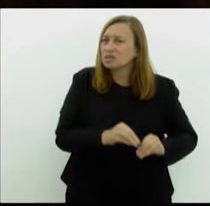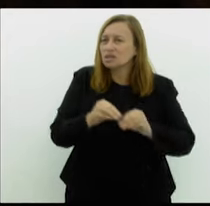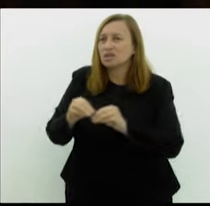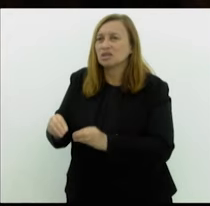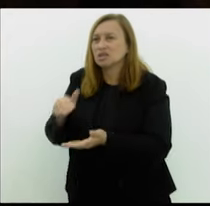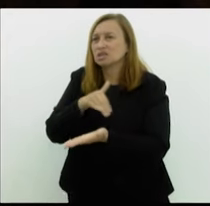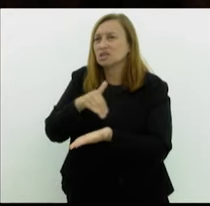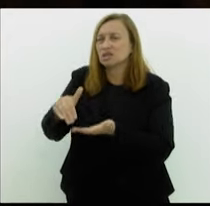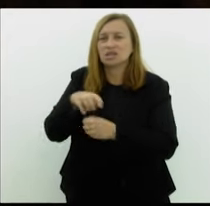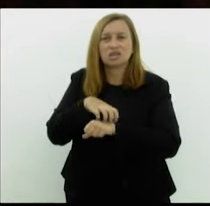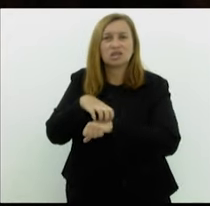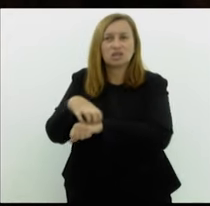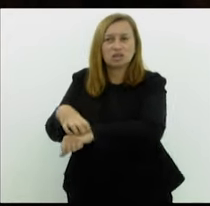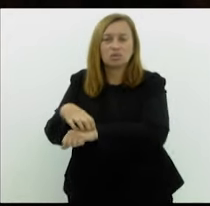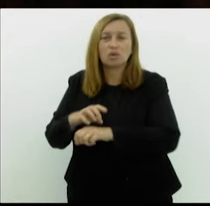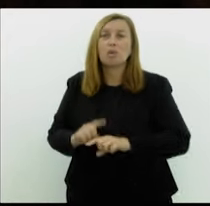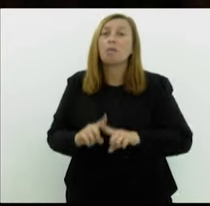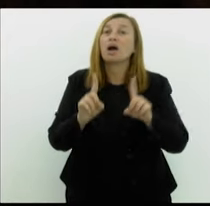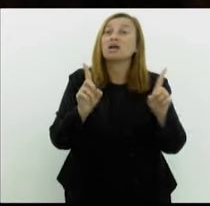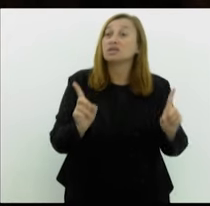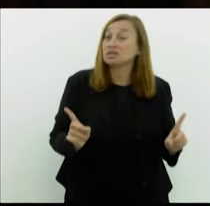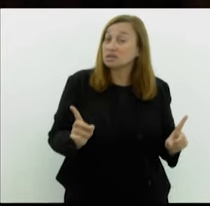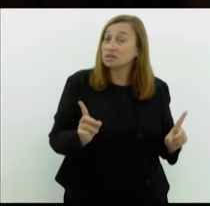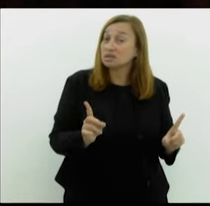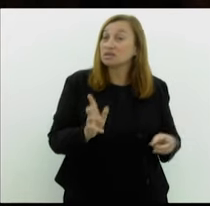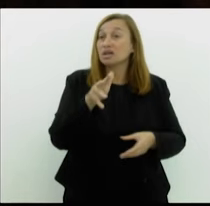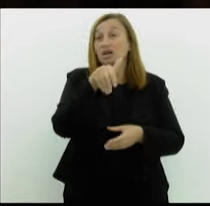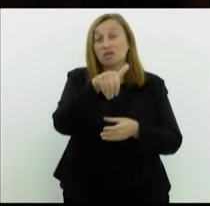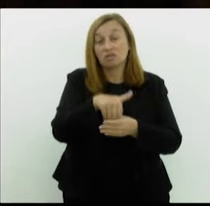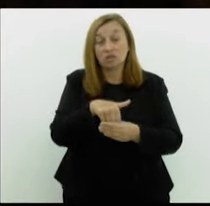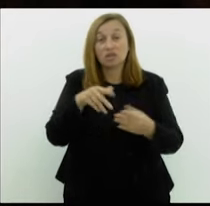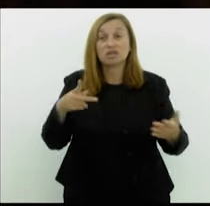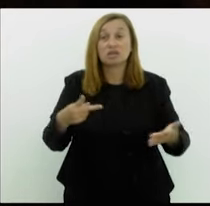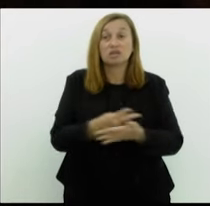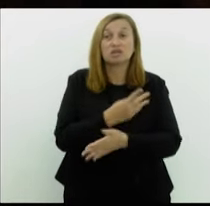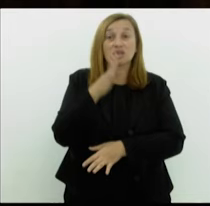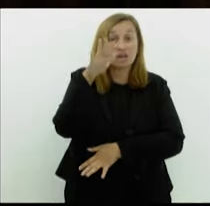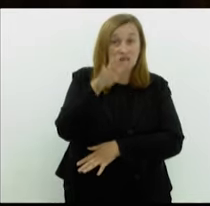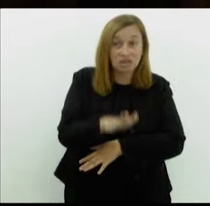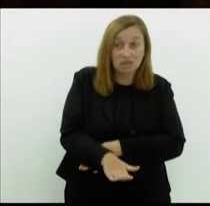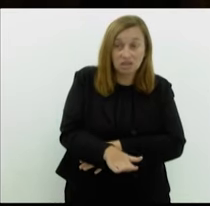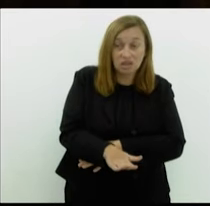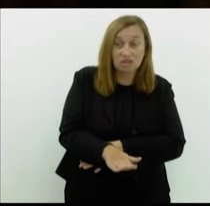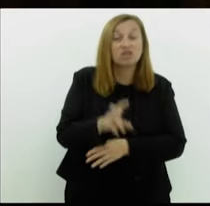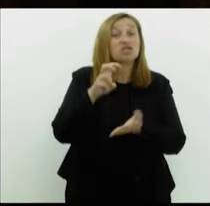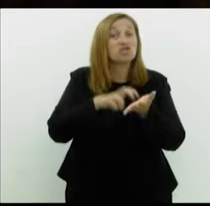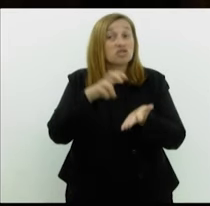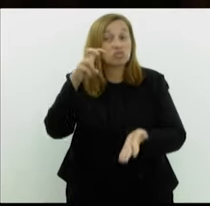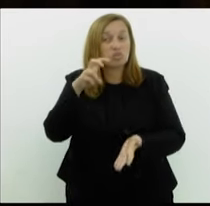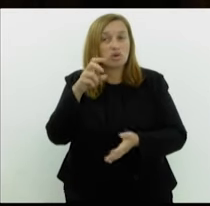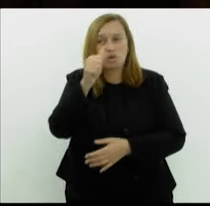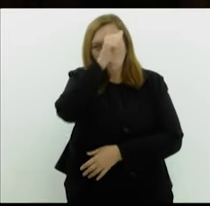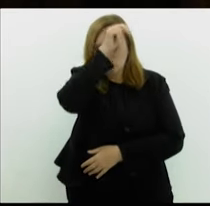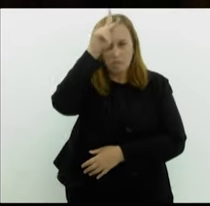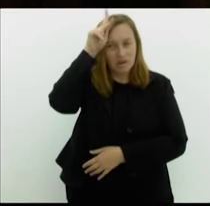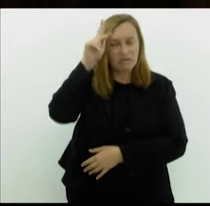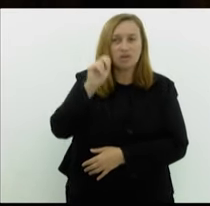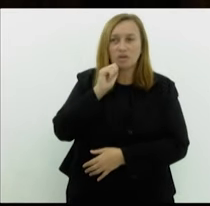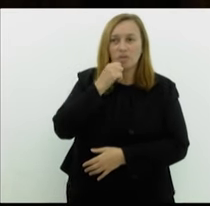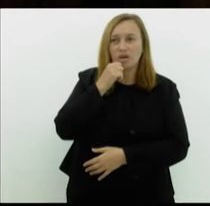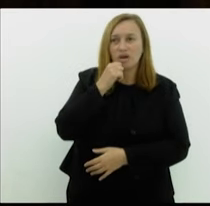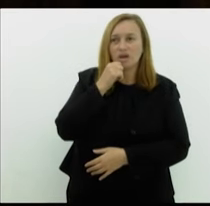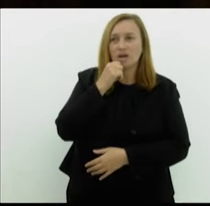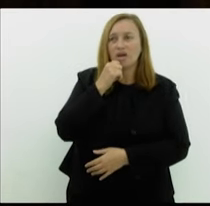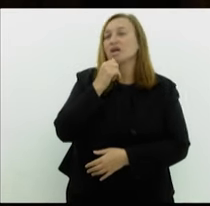Secretaria de Transporte, mas a votação que aconteceria à tarde, pela manhã, o prefeito fez